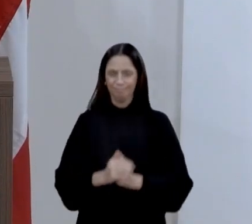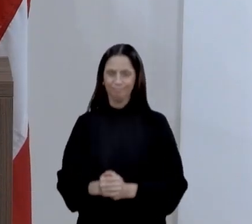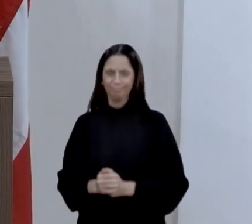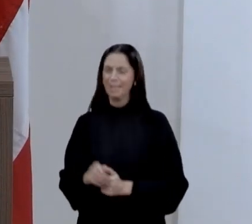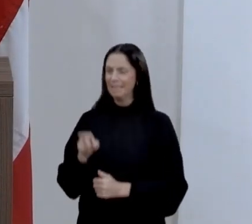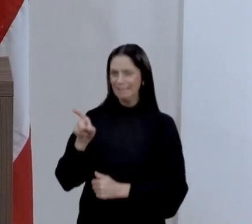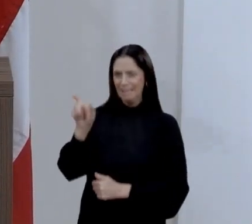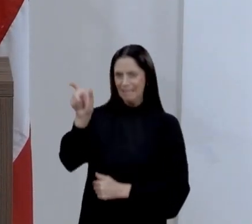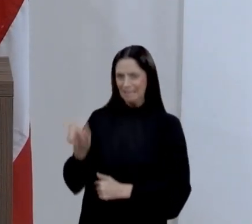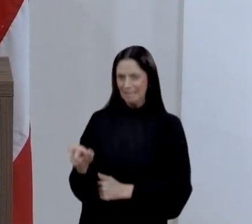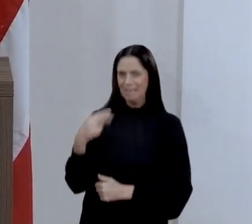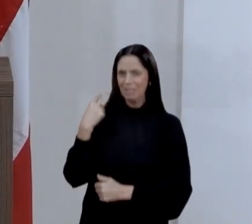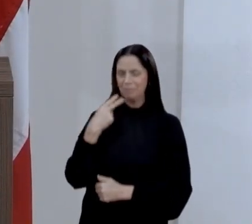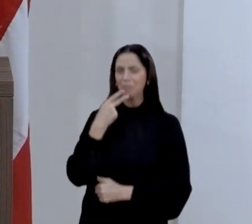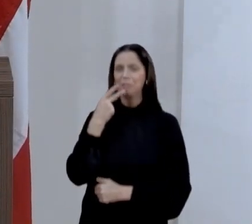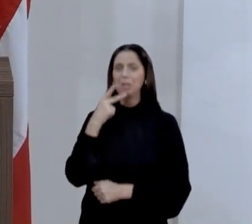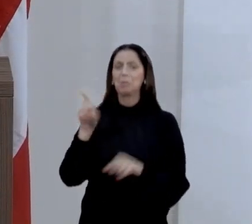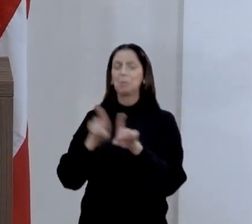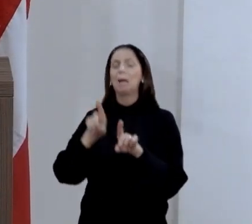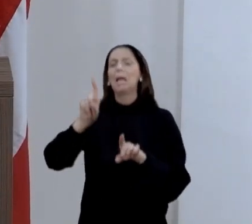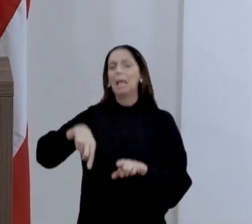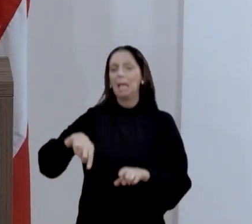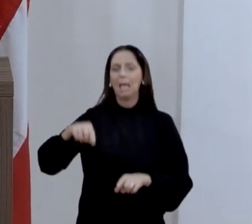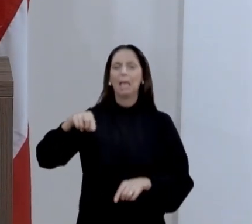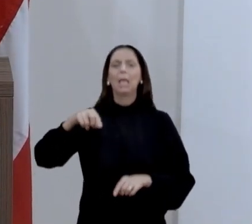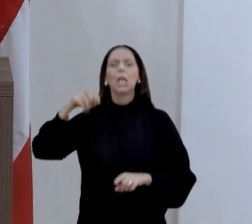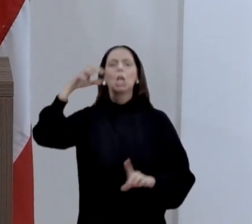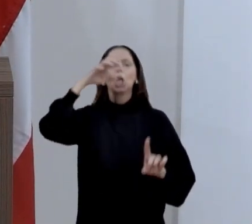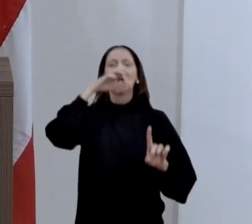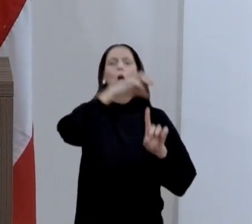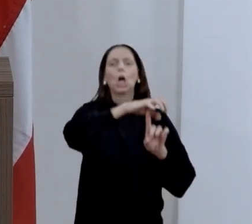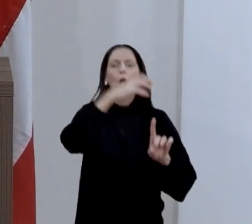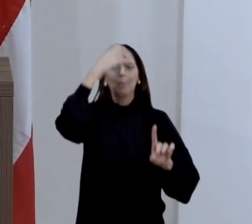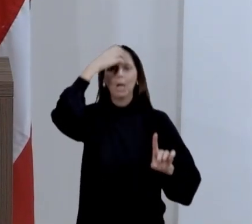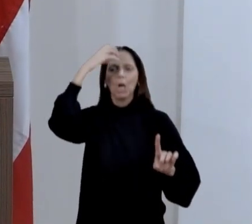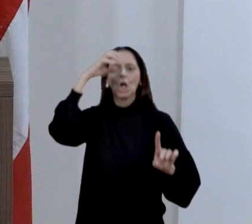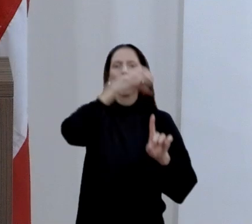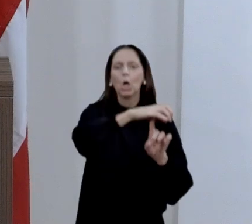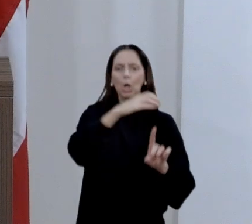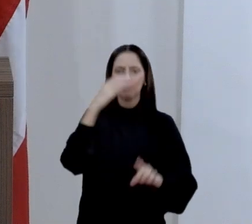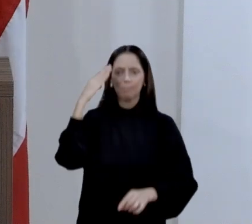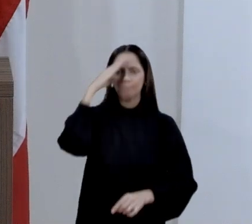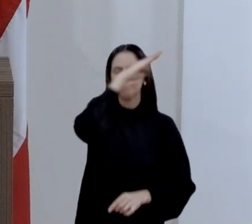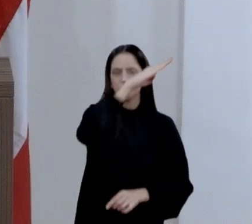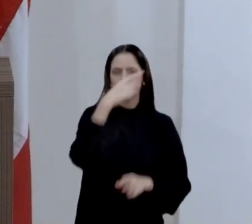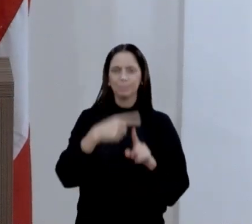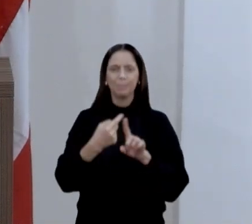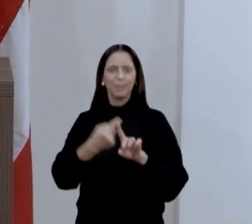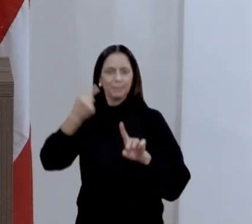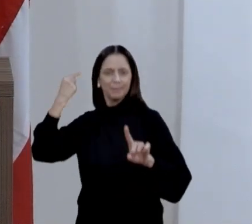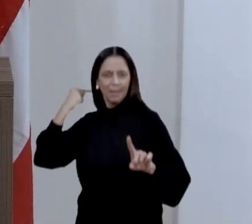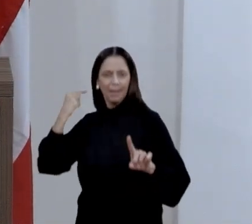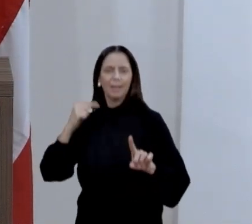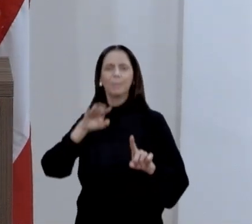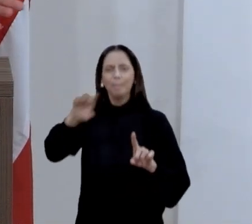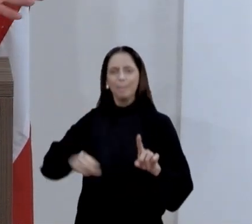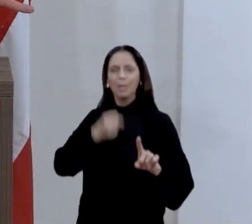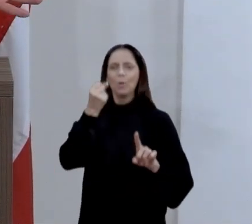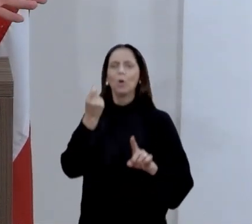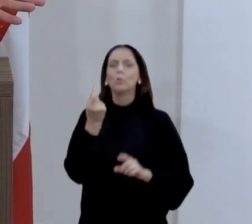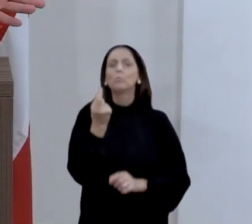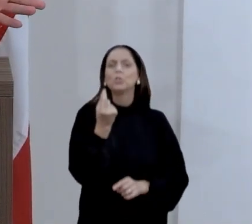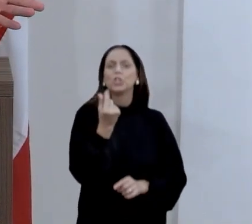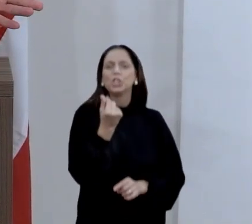governo, aí tudo para eles é tudo culpa do Bolsonaro, né? O Bolsonaro tirou recursos da 470, isso e aquilo, mas e o